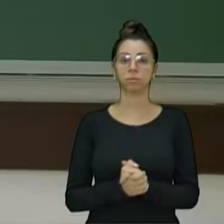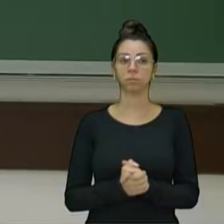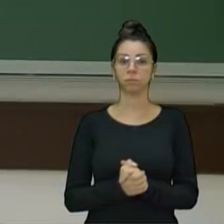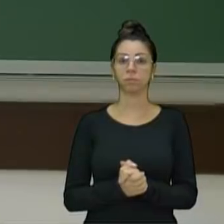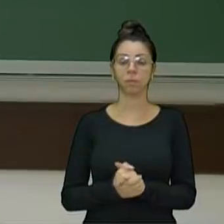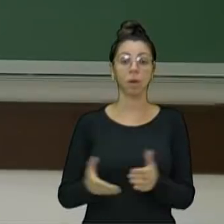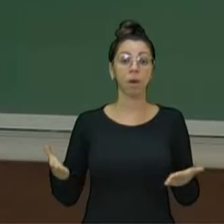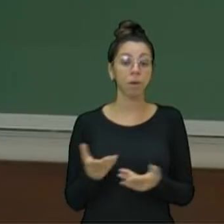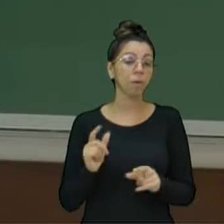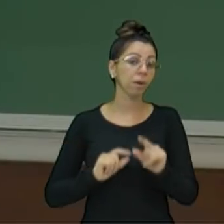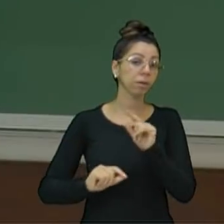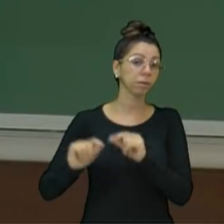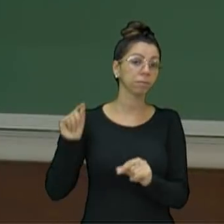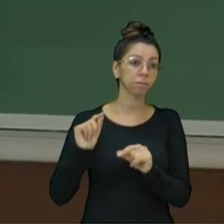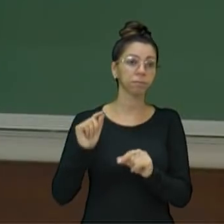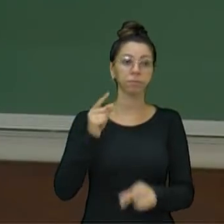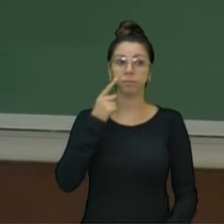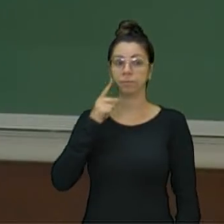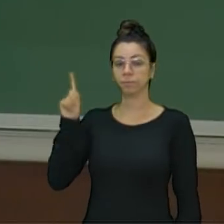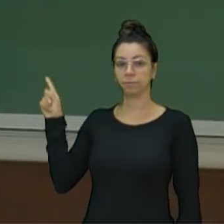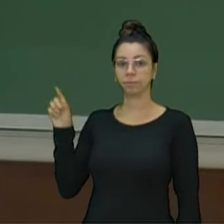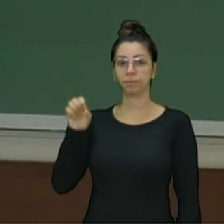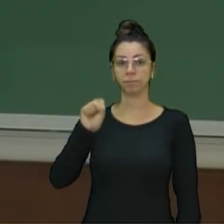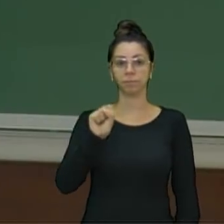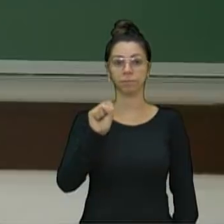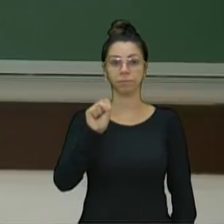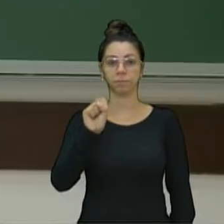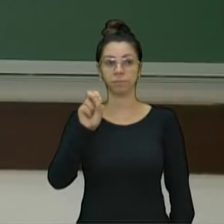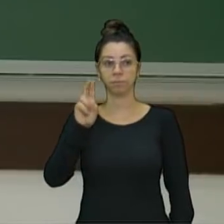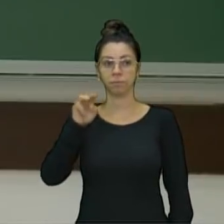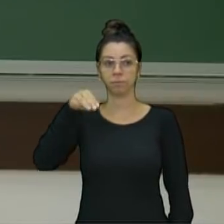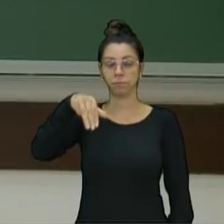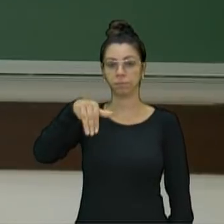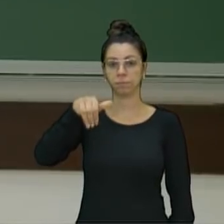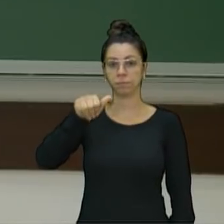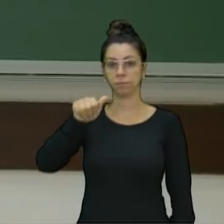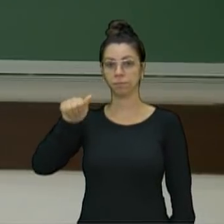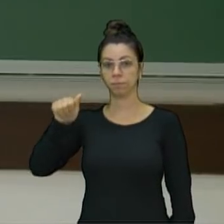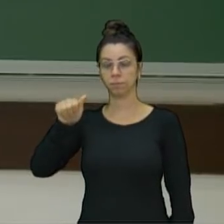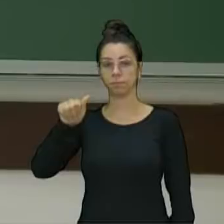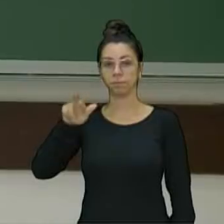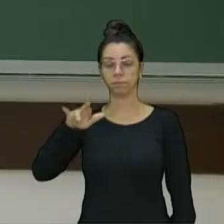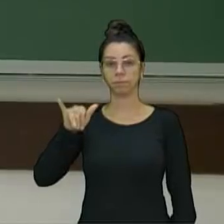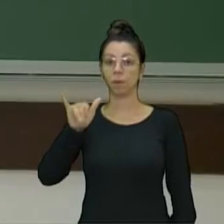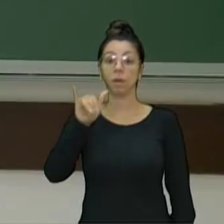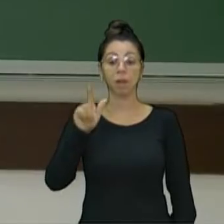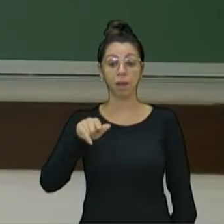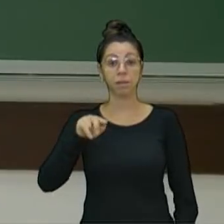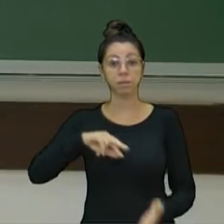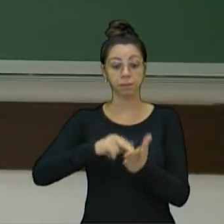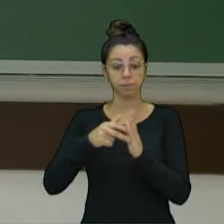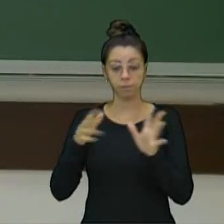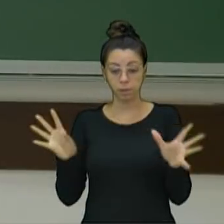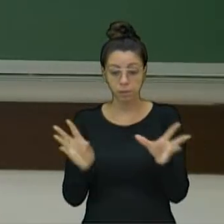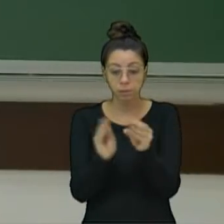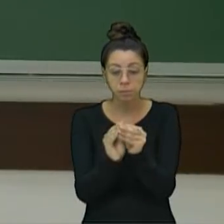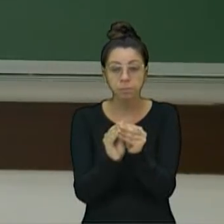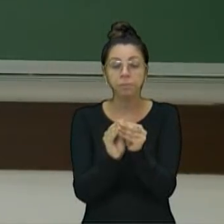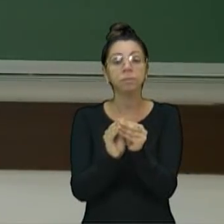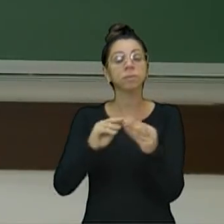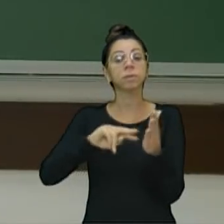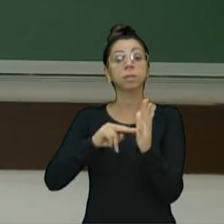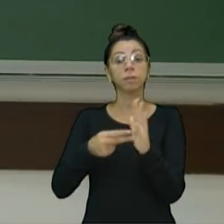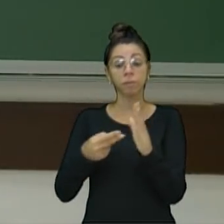Nós vamos falar agora do summary. O que é um summary? É um resumo. Então, vejam lá, ó, trata-se de uma